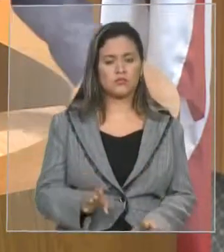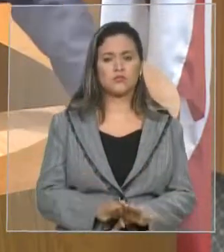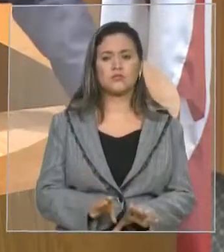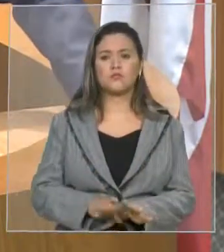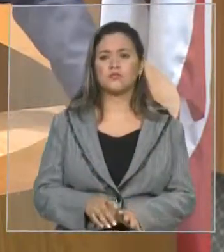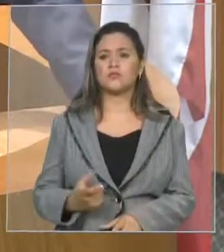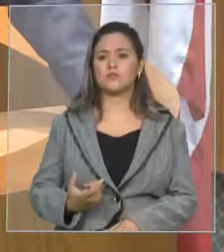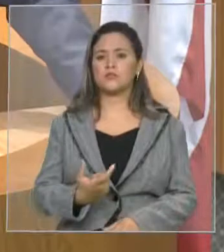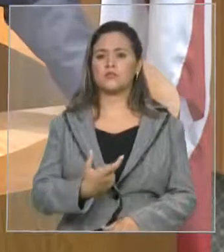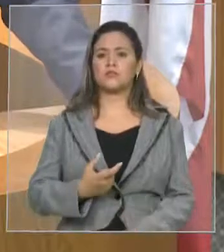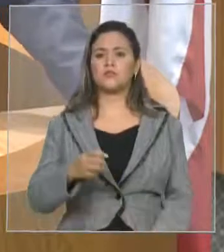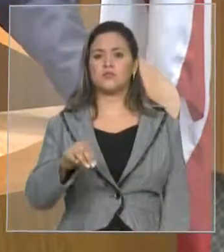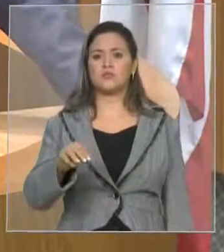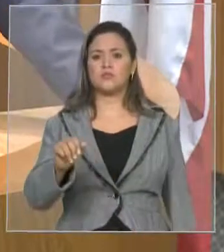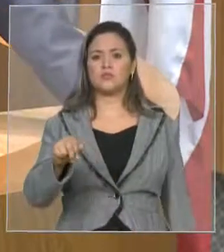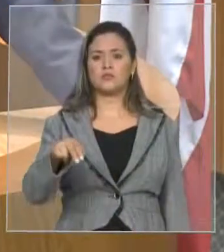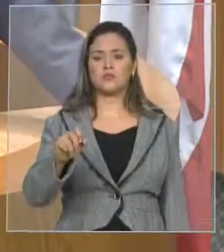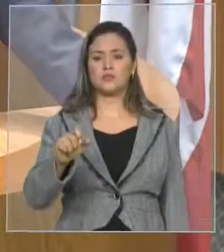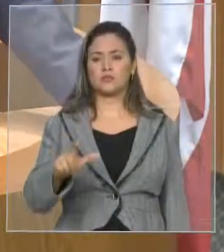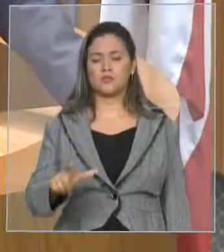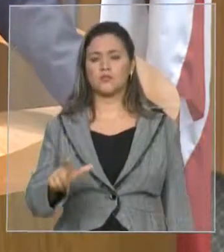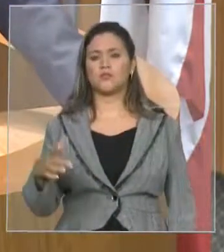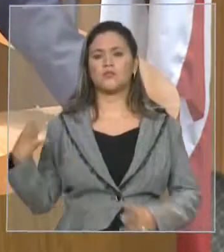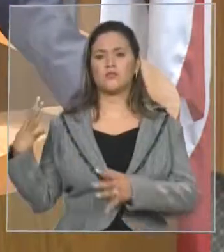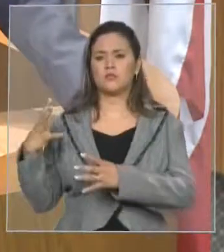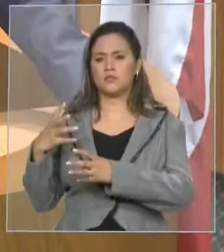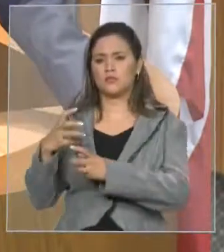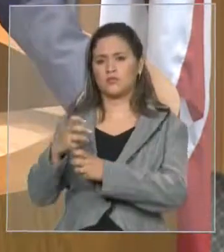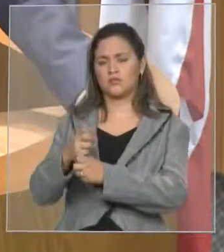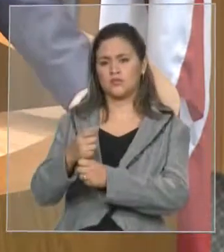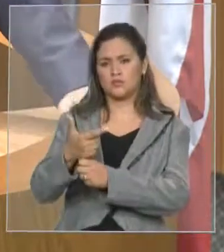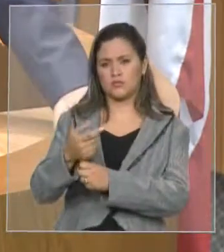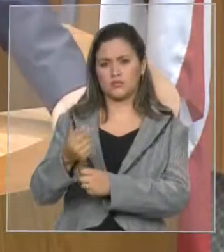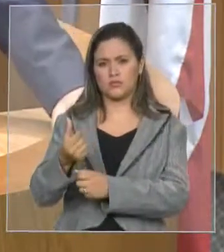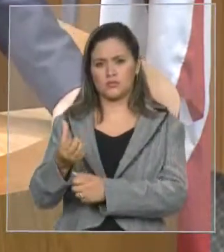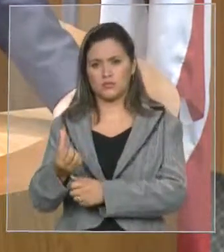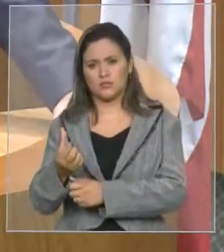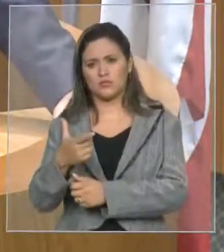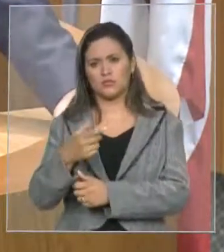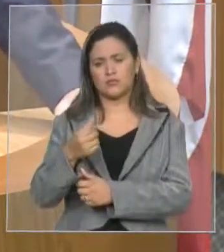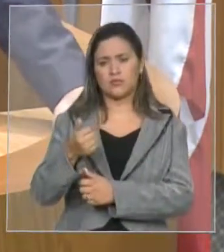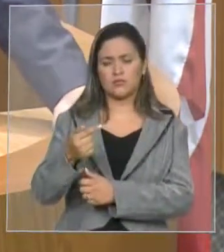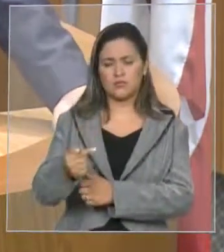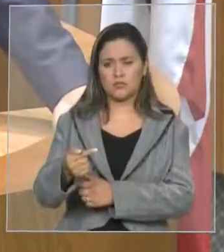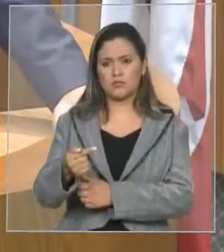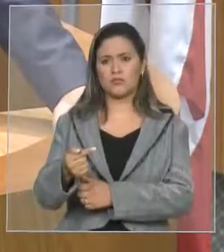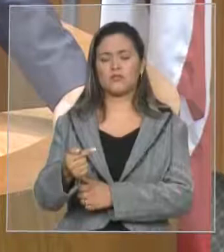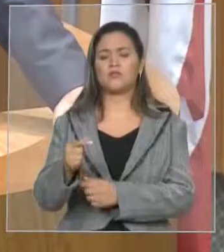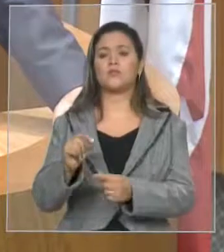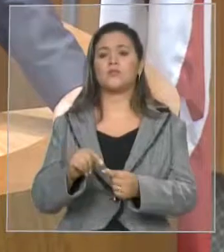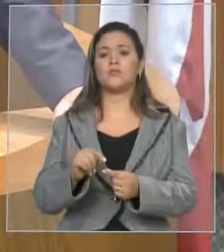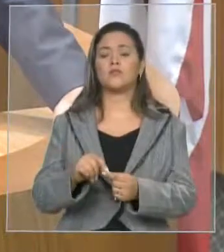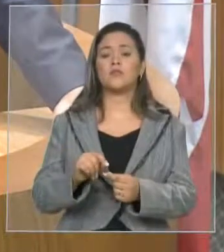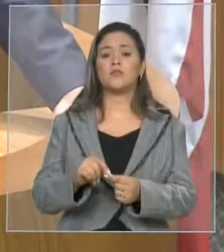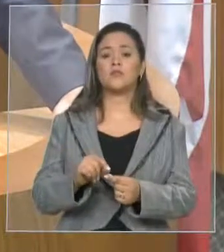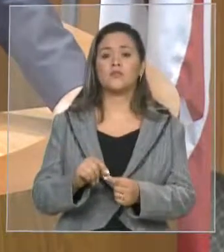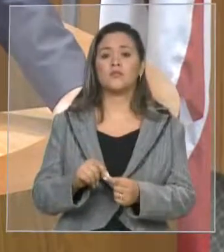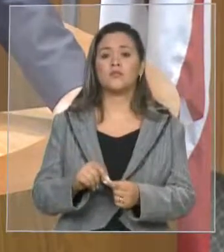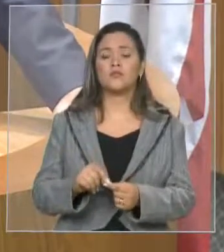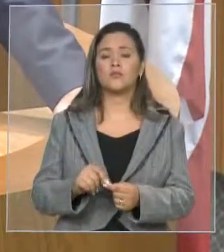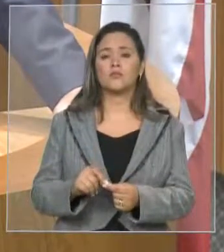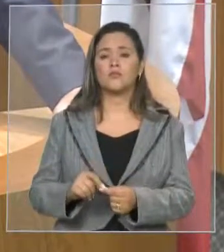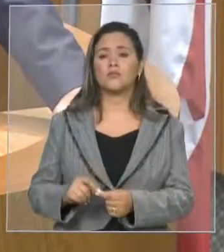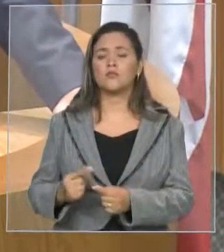acumulando do ano de 2016, 2017, para deixar que em um momento a gente fizesse uma